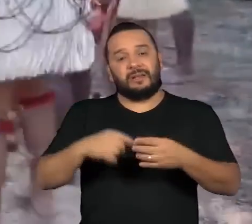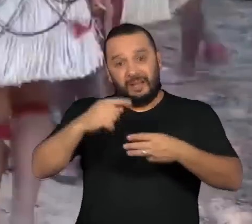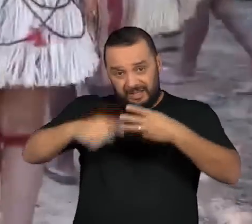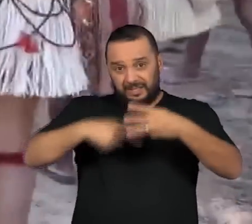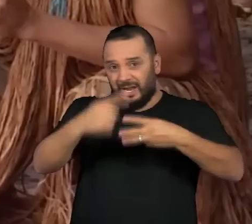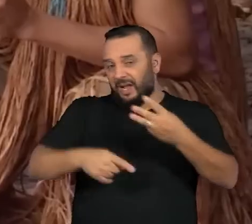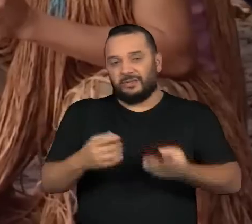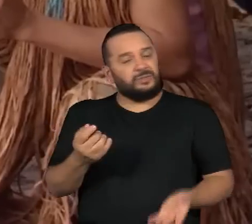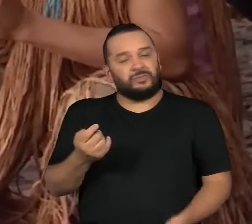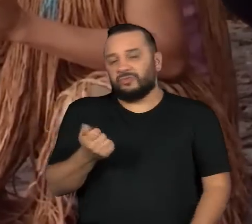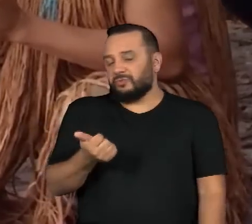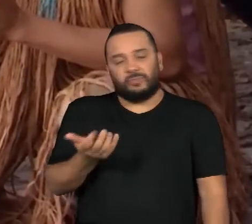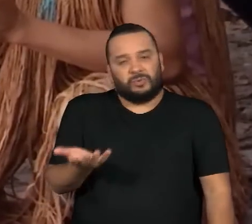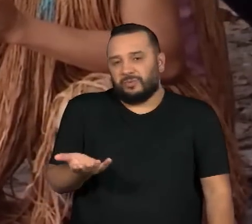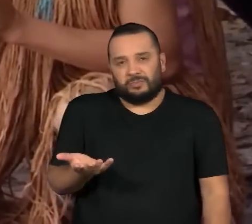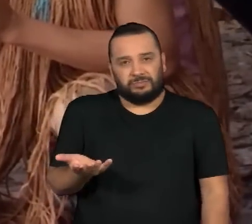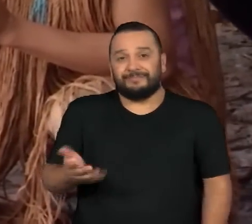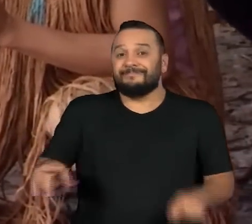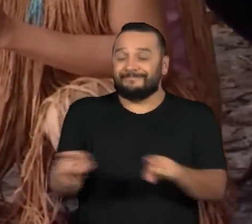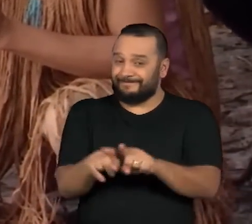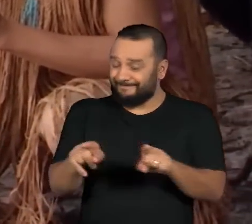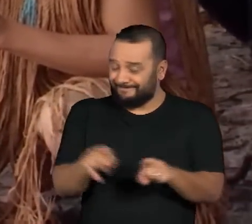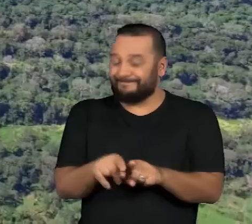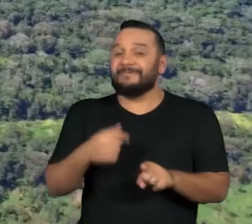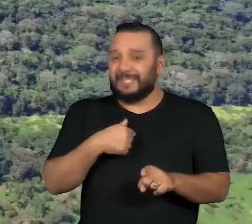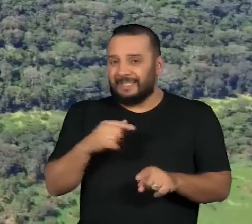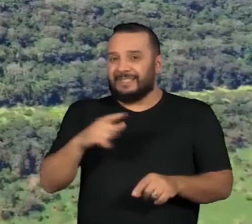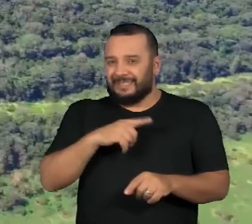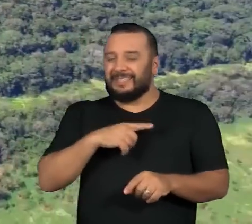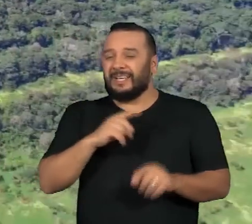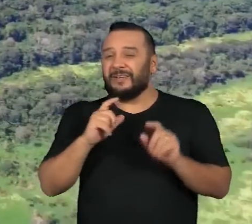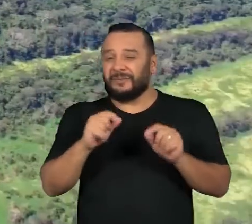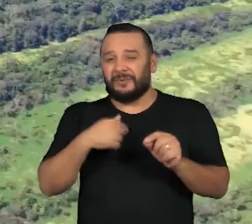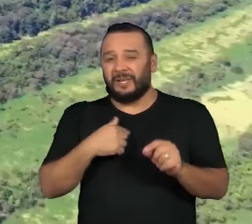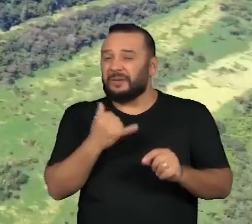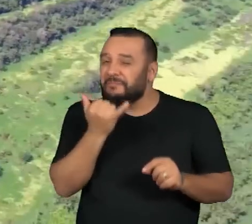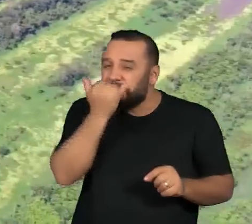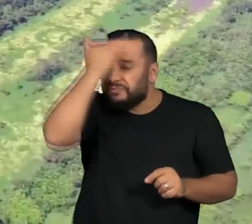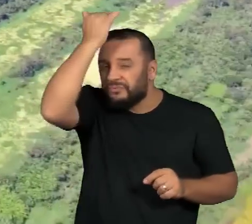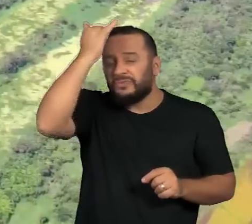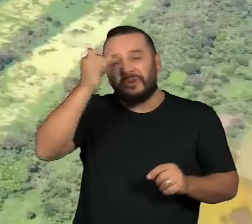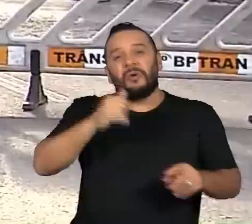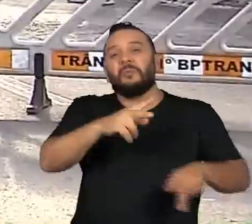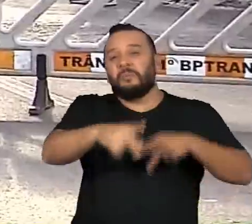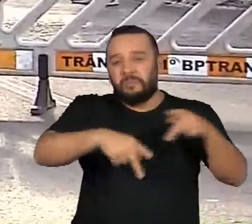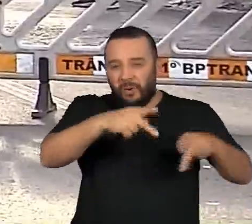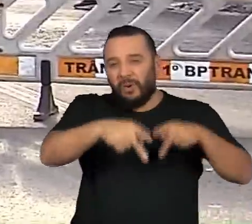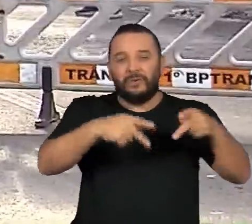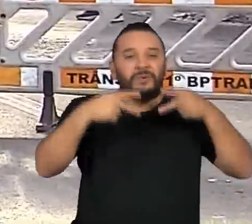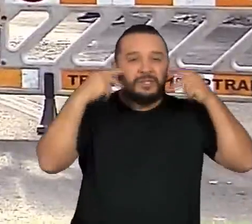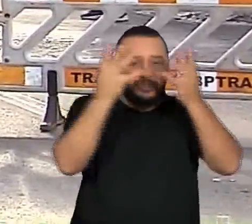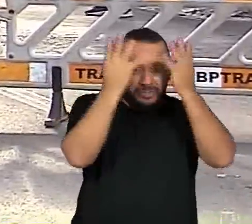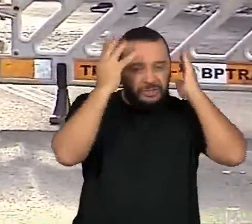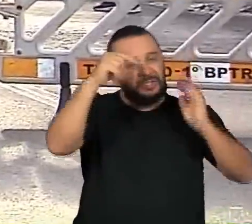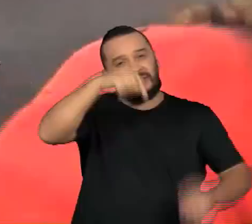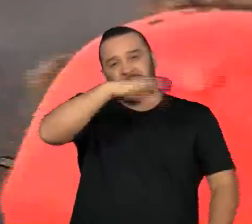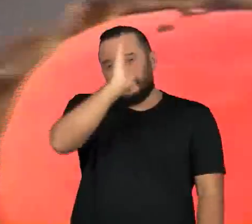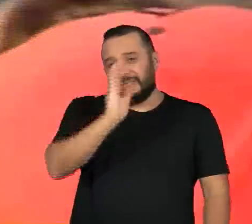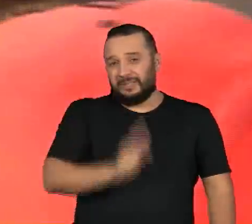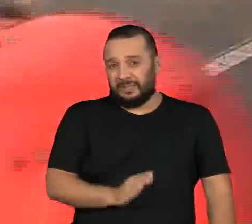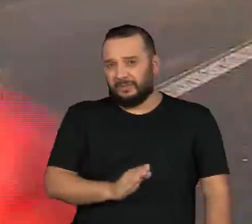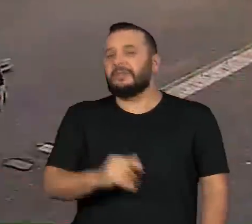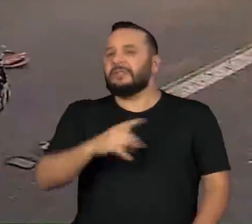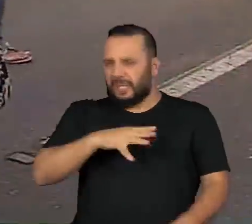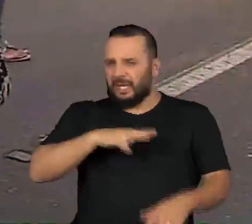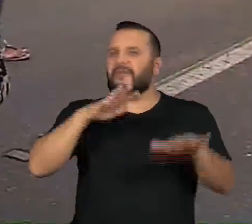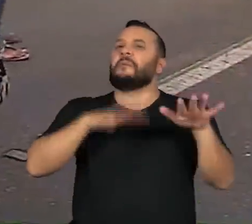Mais um golpe contra os direitos dos povos originários e a política socioambiental do país. Apesar dos protestos de